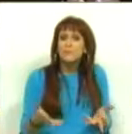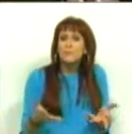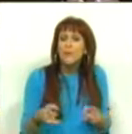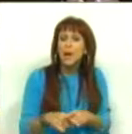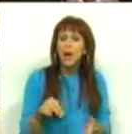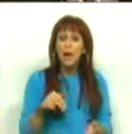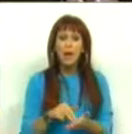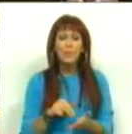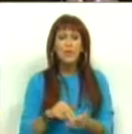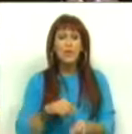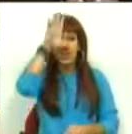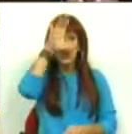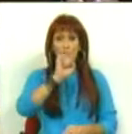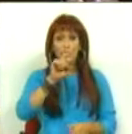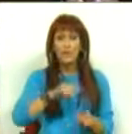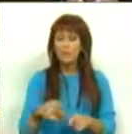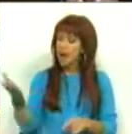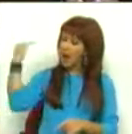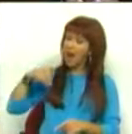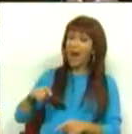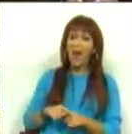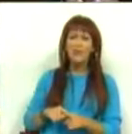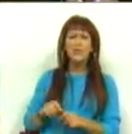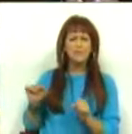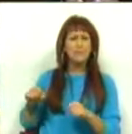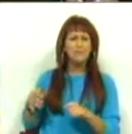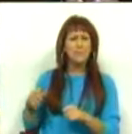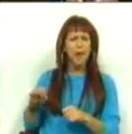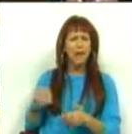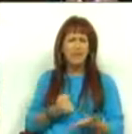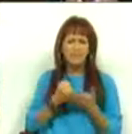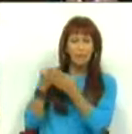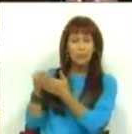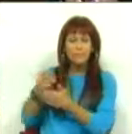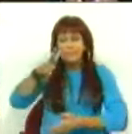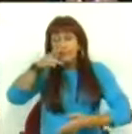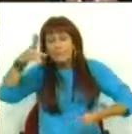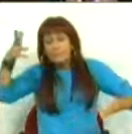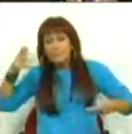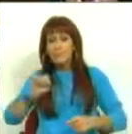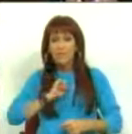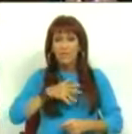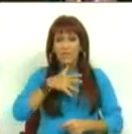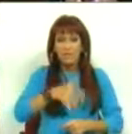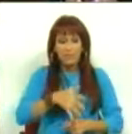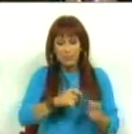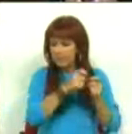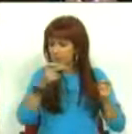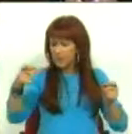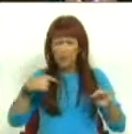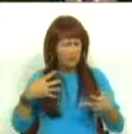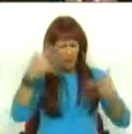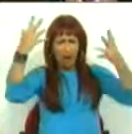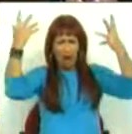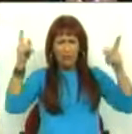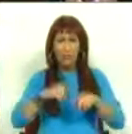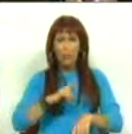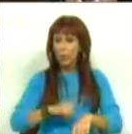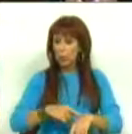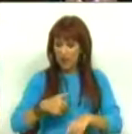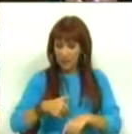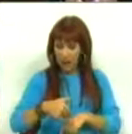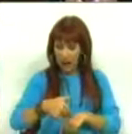a posição do Governo de então, corroborada pelo Partido Socialista. Infelizmente, a minha afirmação não era intempestiva e o